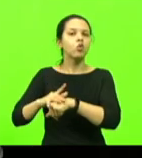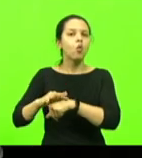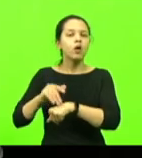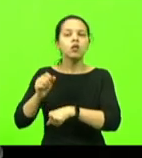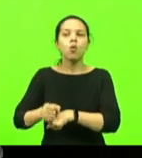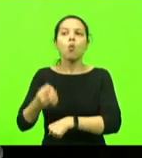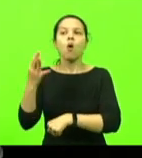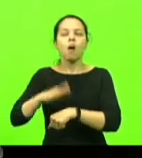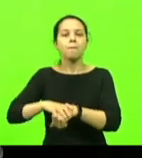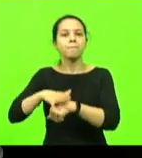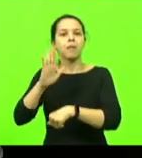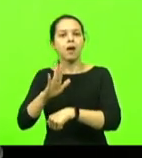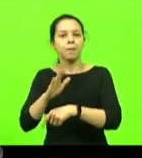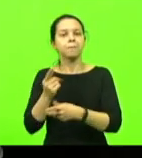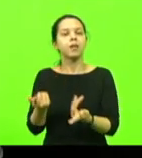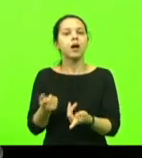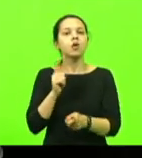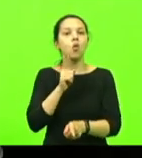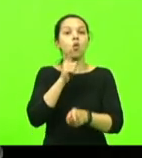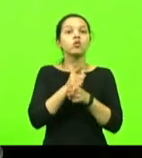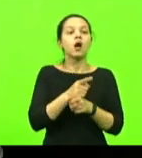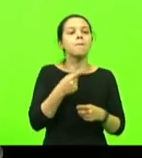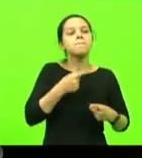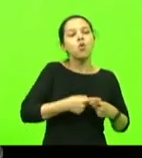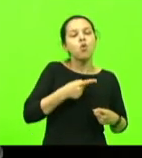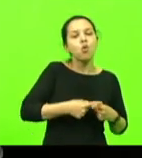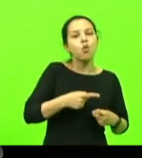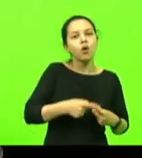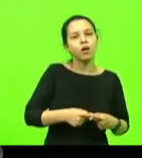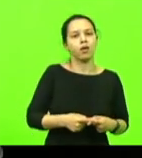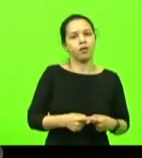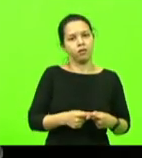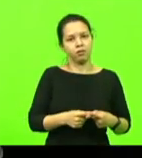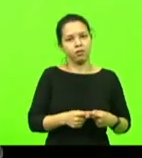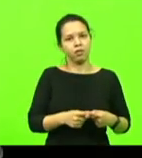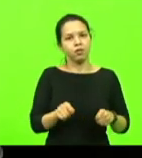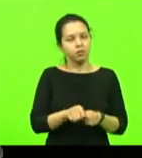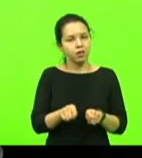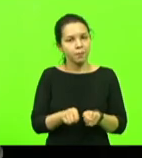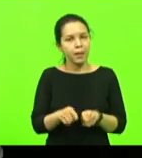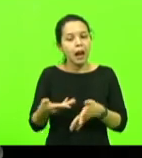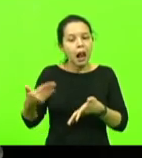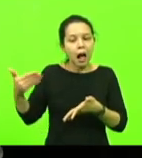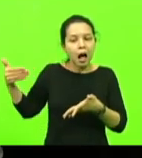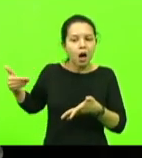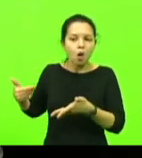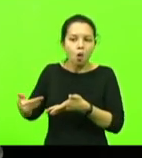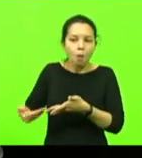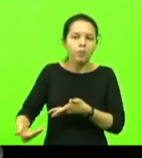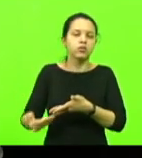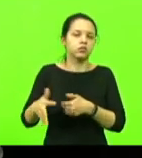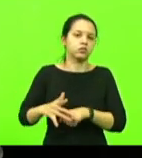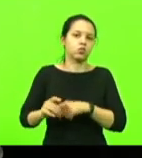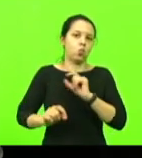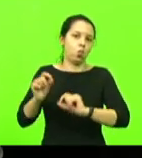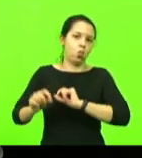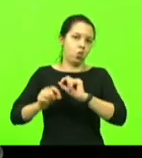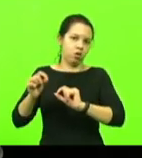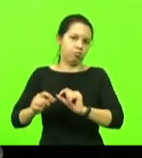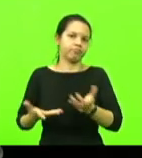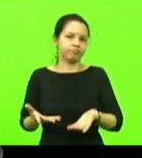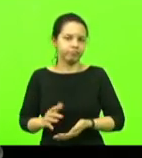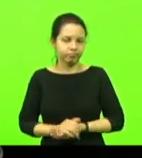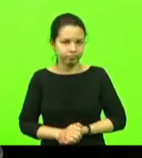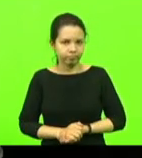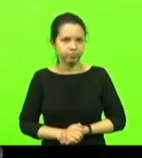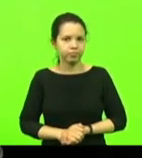identificar quais são as causas, as motivações e agentes causadores das doenças que afetam os trabalhadores da educação.